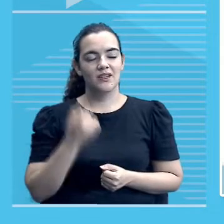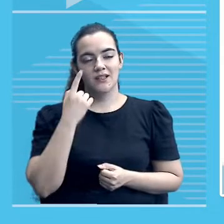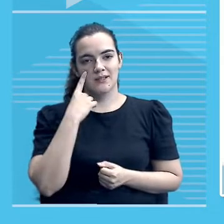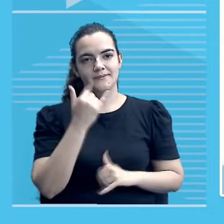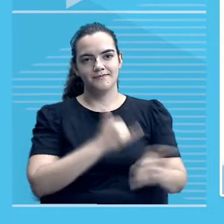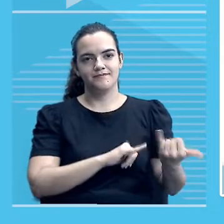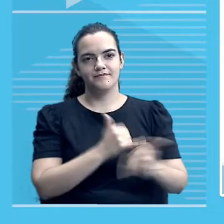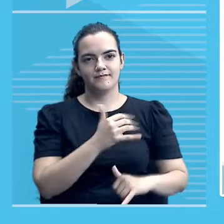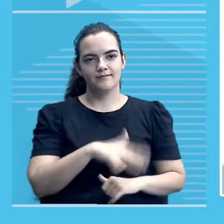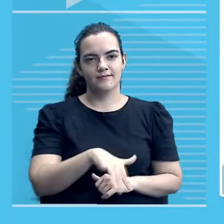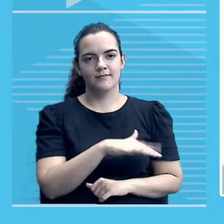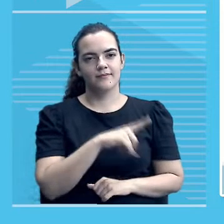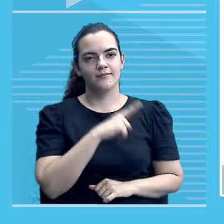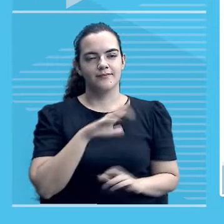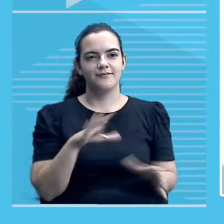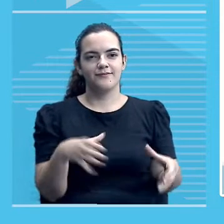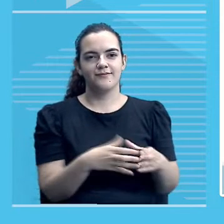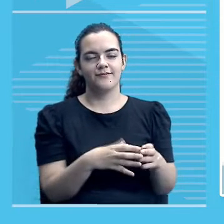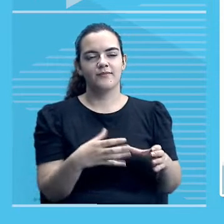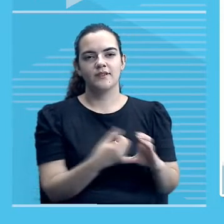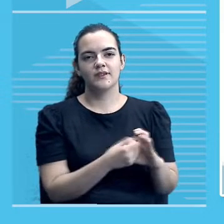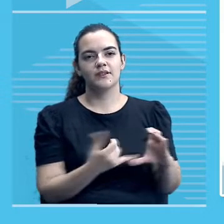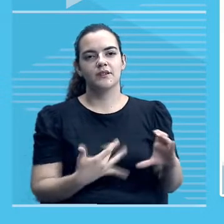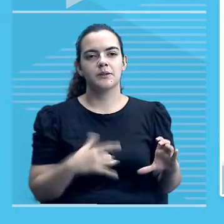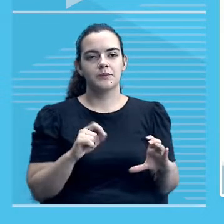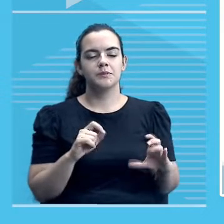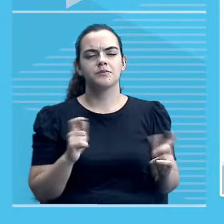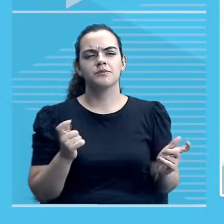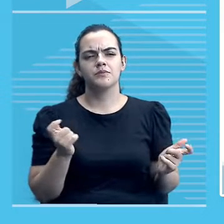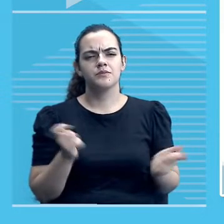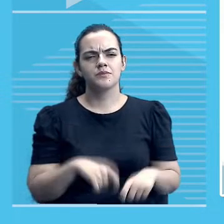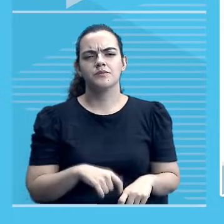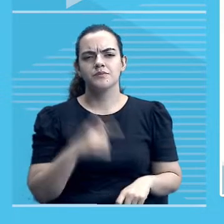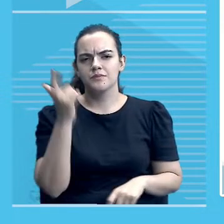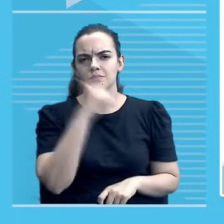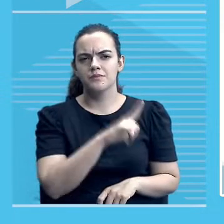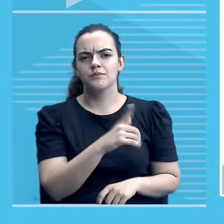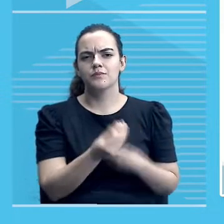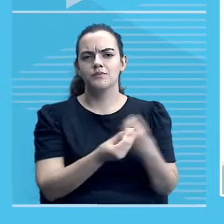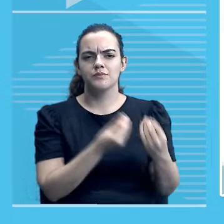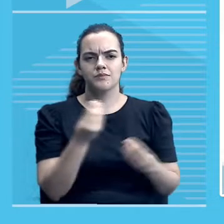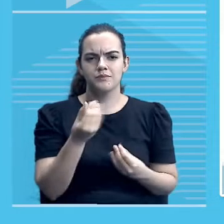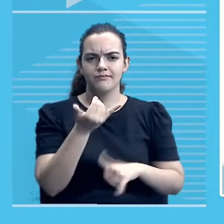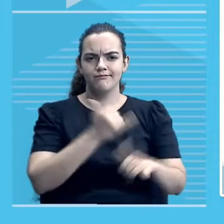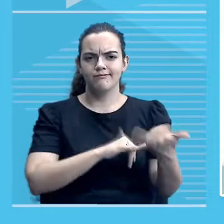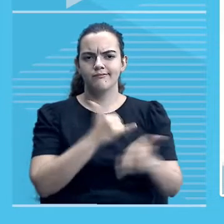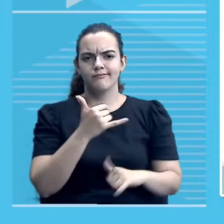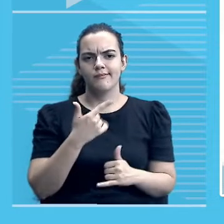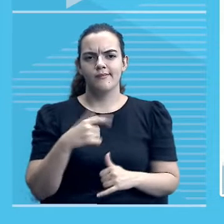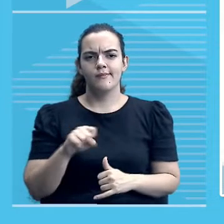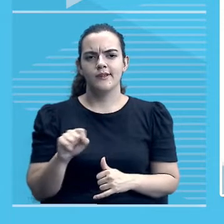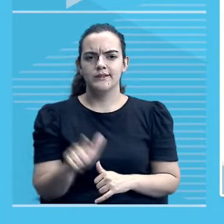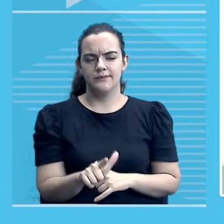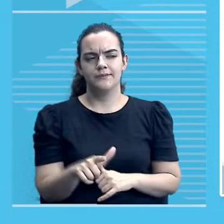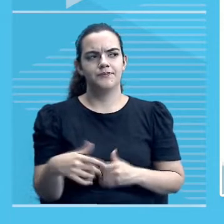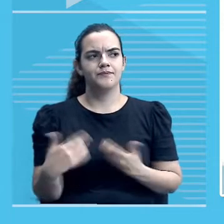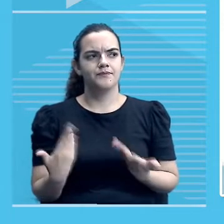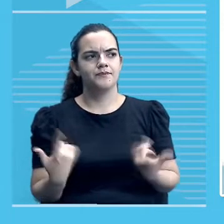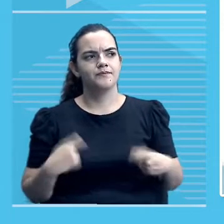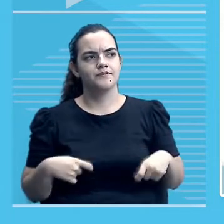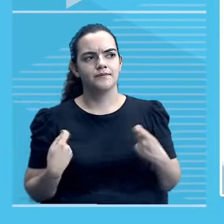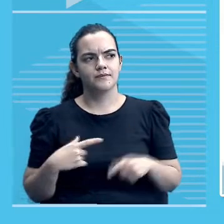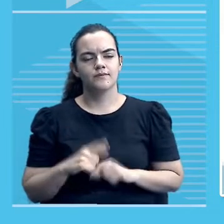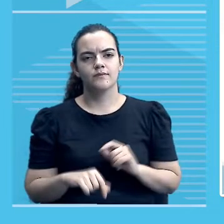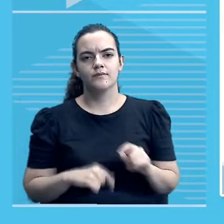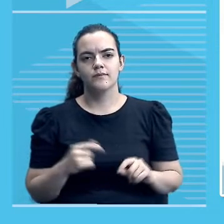partir de uma reação de neutralização, certo? Neutralização. A gente vai aprender que